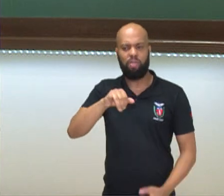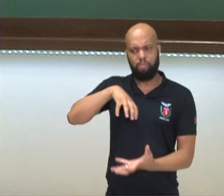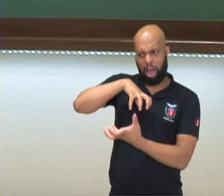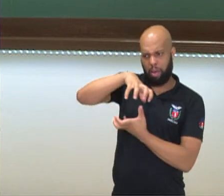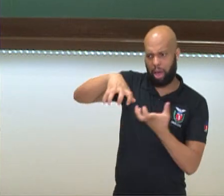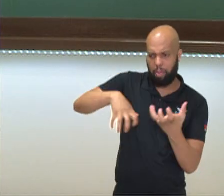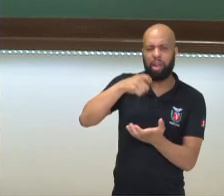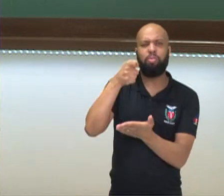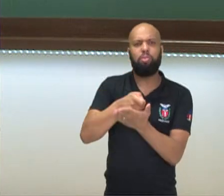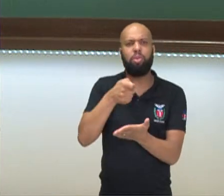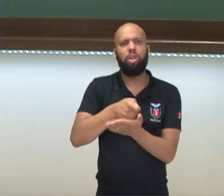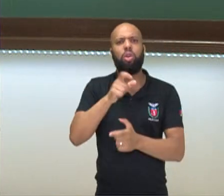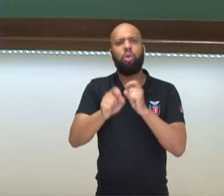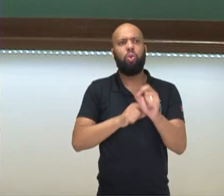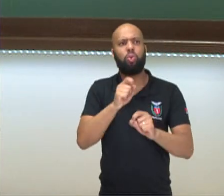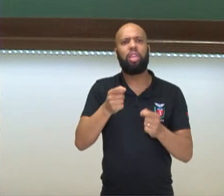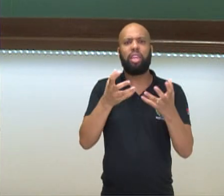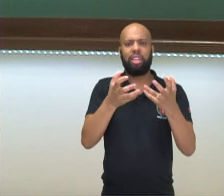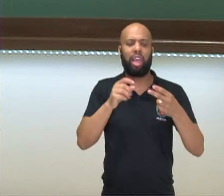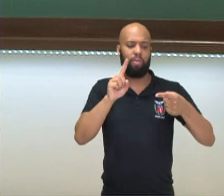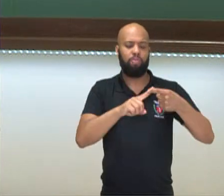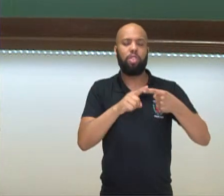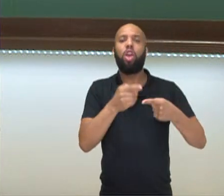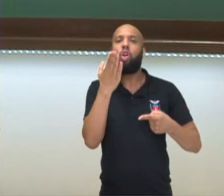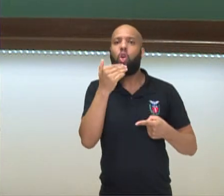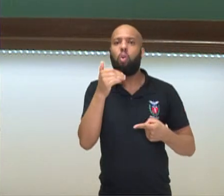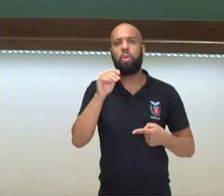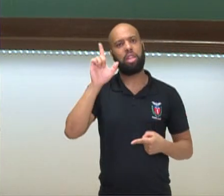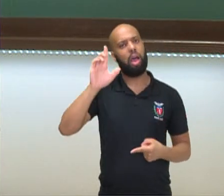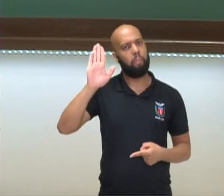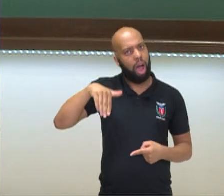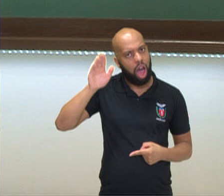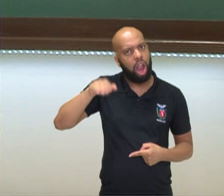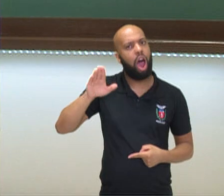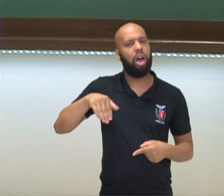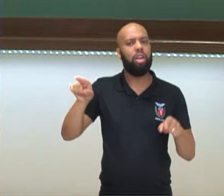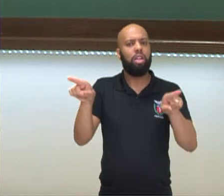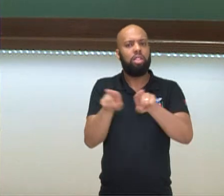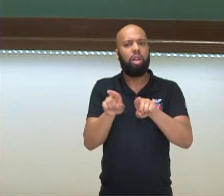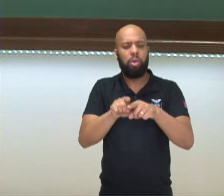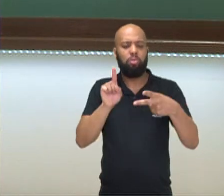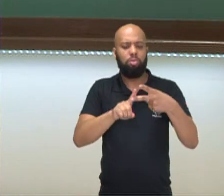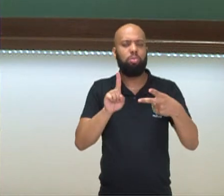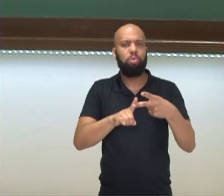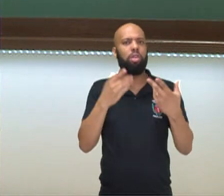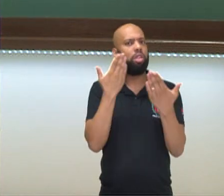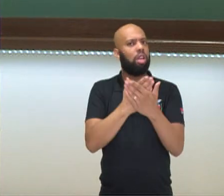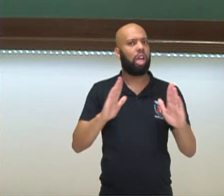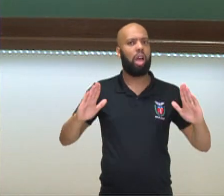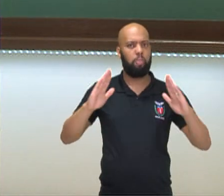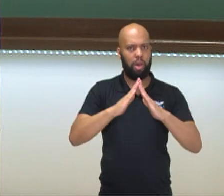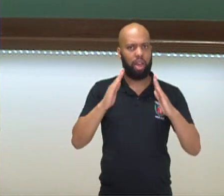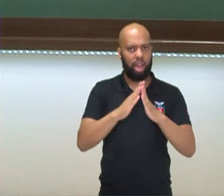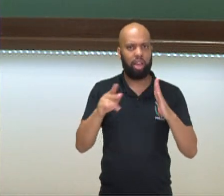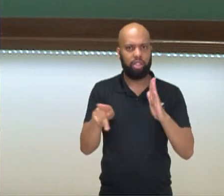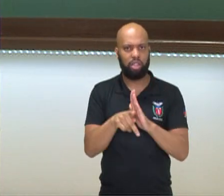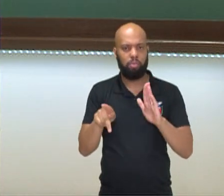exigir mais gêneros alimentícios e também vão acabar exigindo o fim